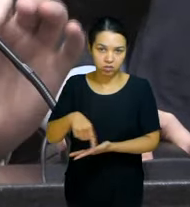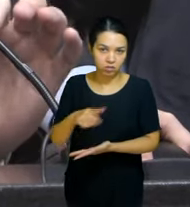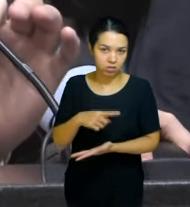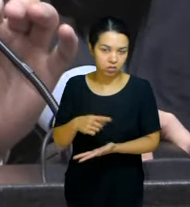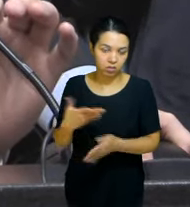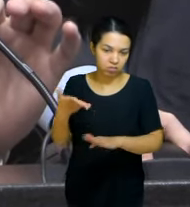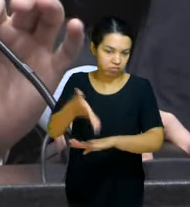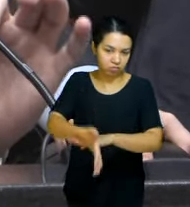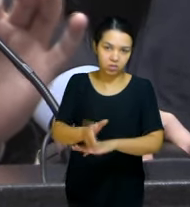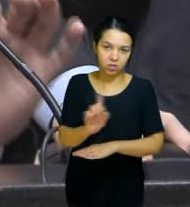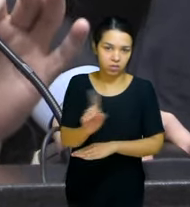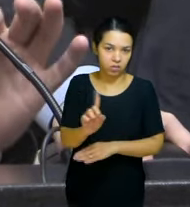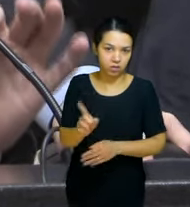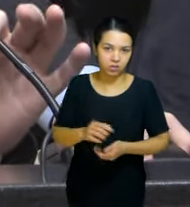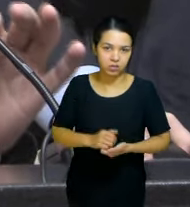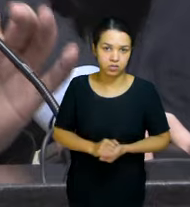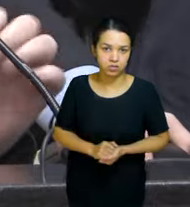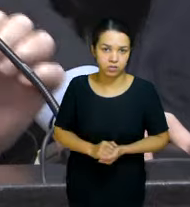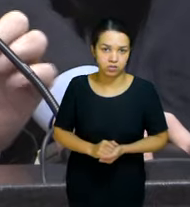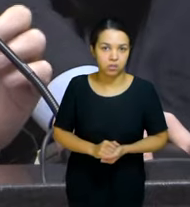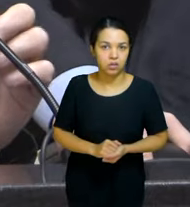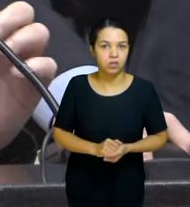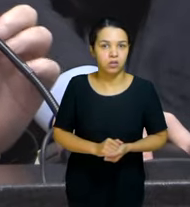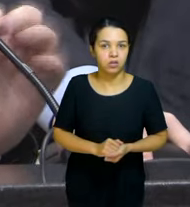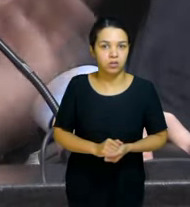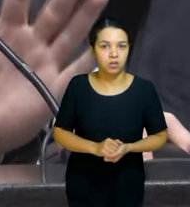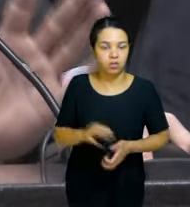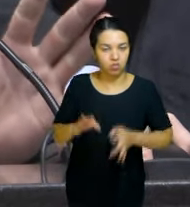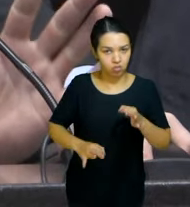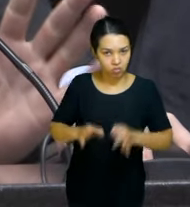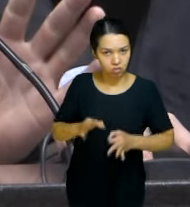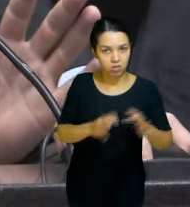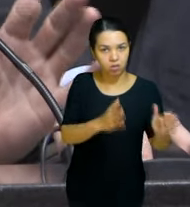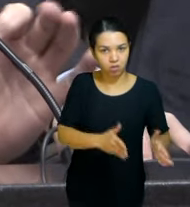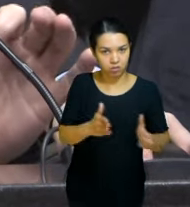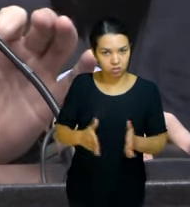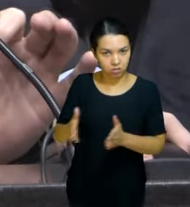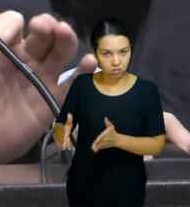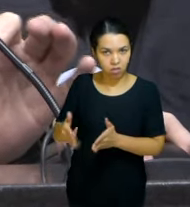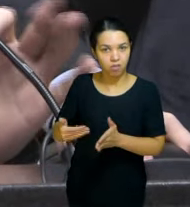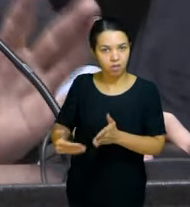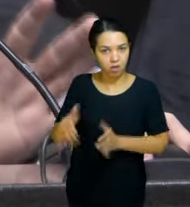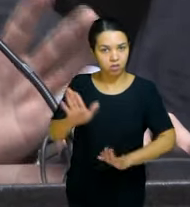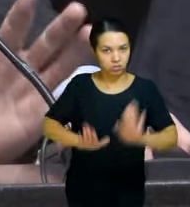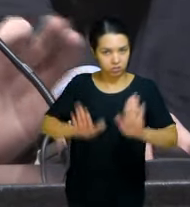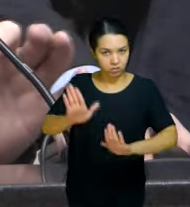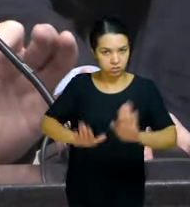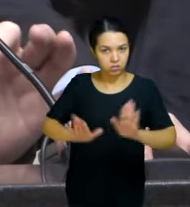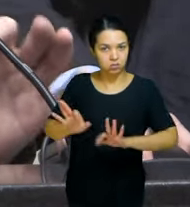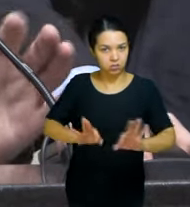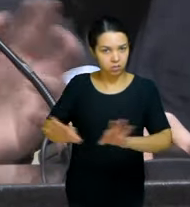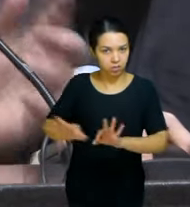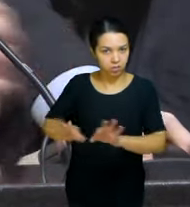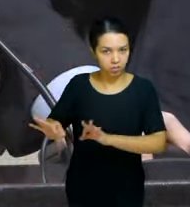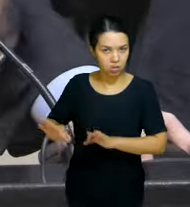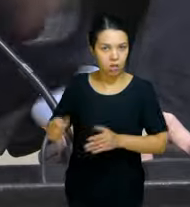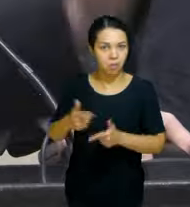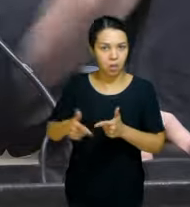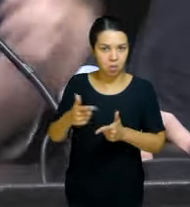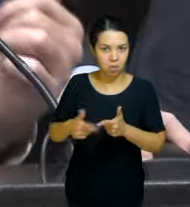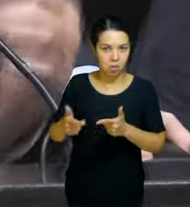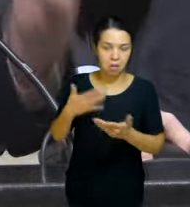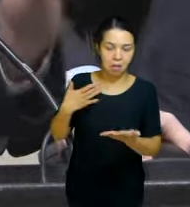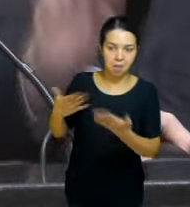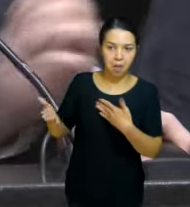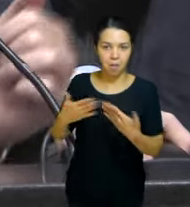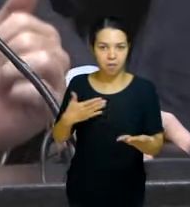comparecer. Organizar bem o seu jurídico lá. Faça uma licitação, cara. Faça uma licitação. Vamos terminar com esse problema de conversa vai,